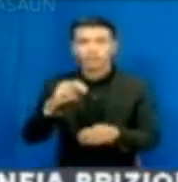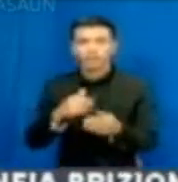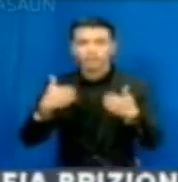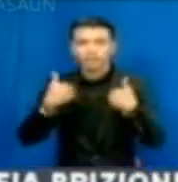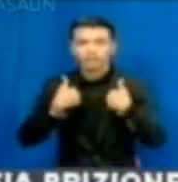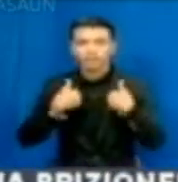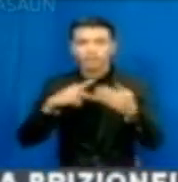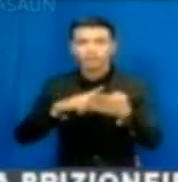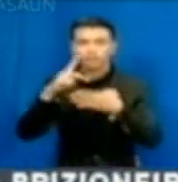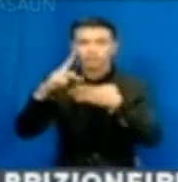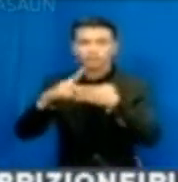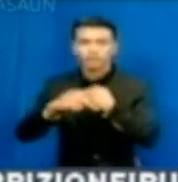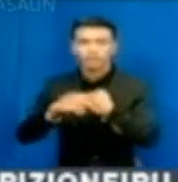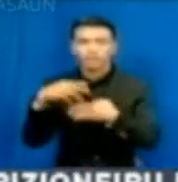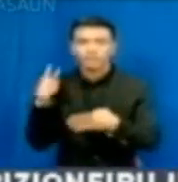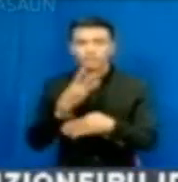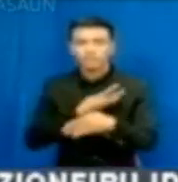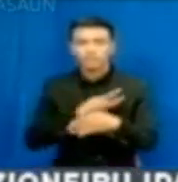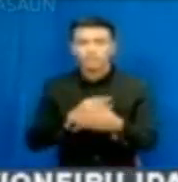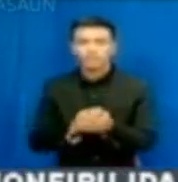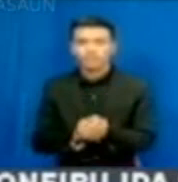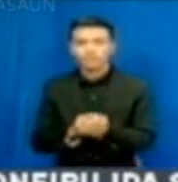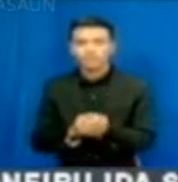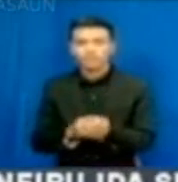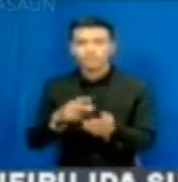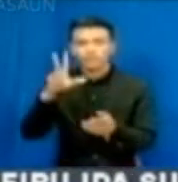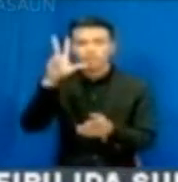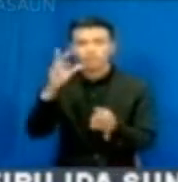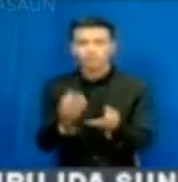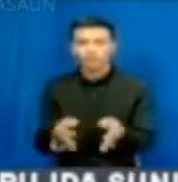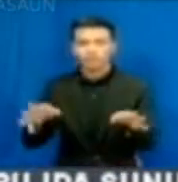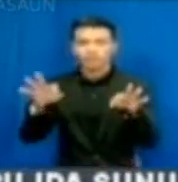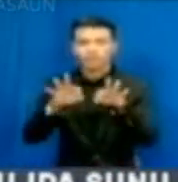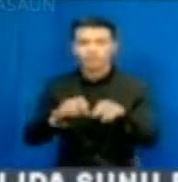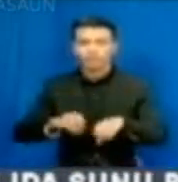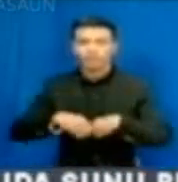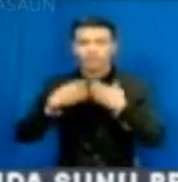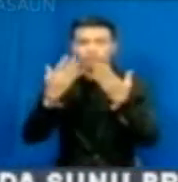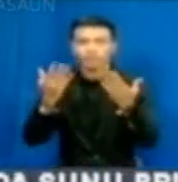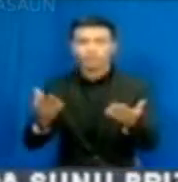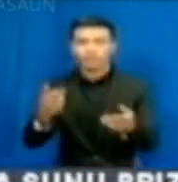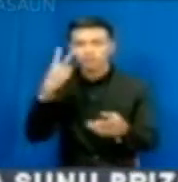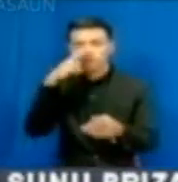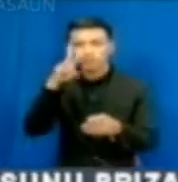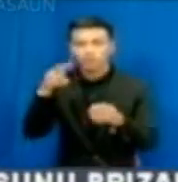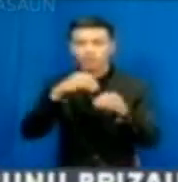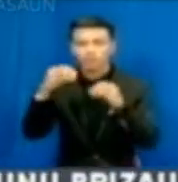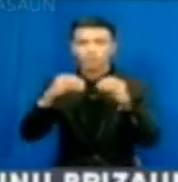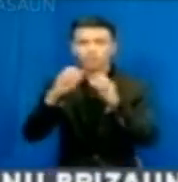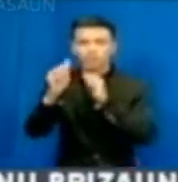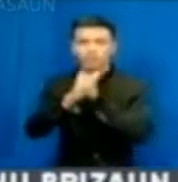Iha, iha programa Nébese, ita focuba Iha parte Tola importante Oinsha, atubele Haré conaba Assunto